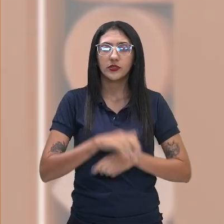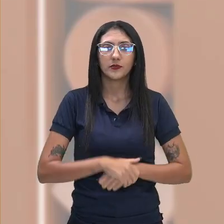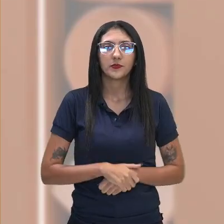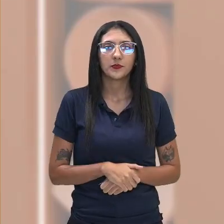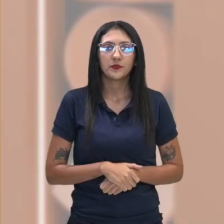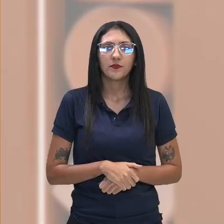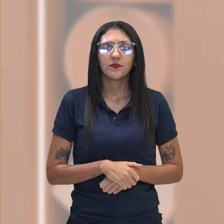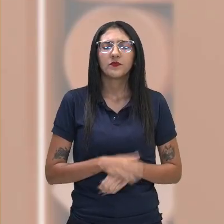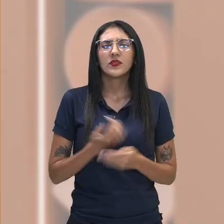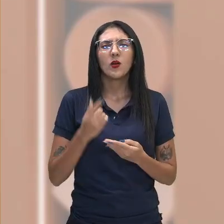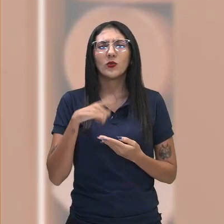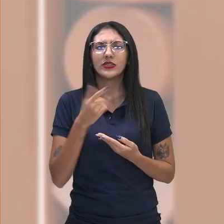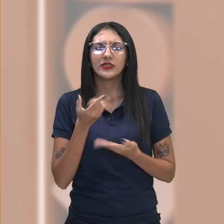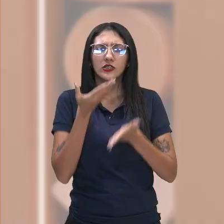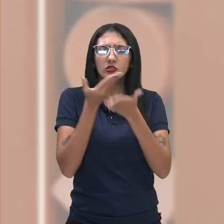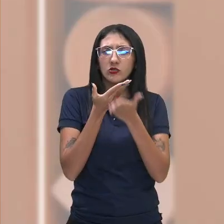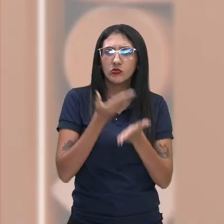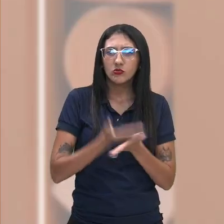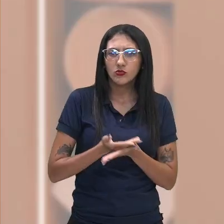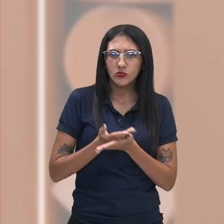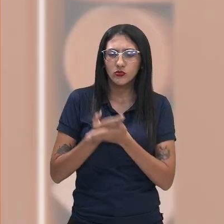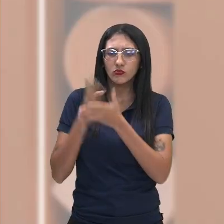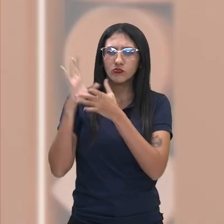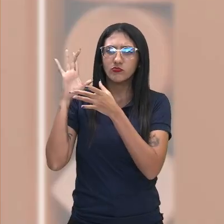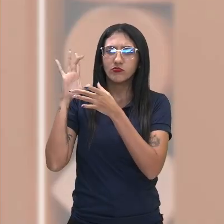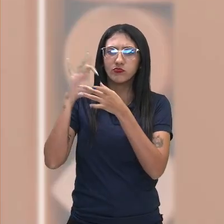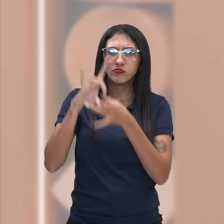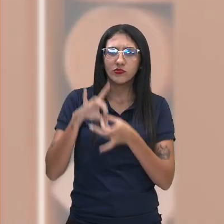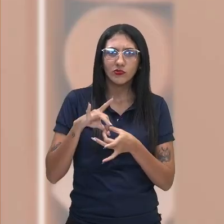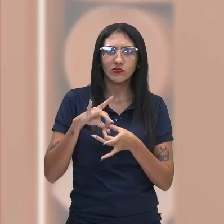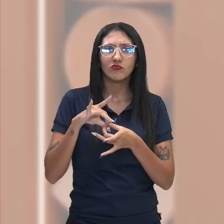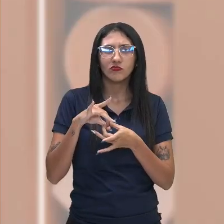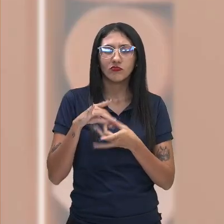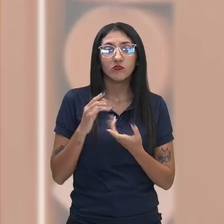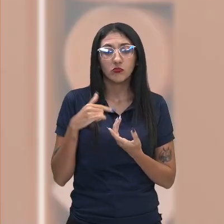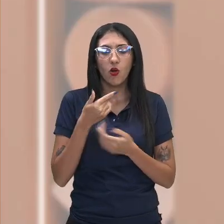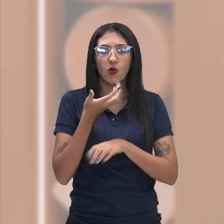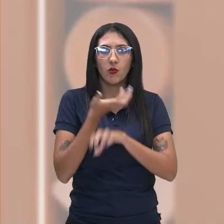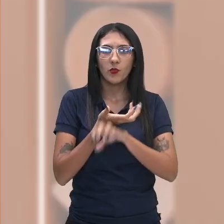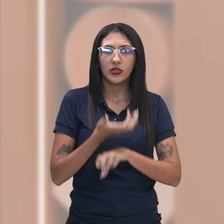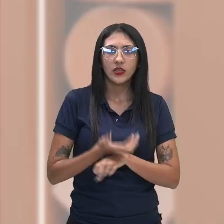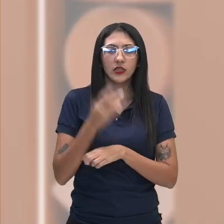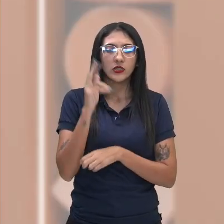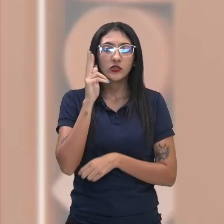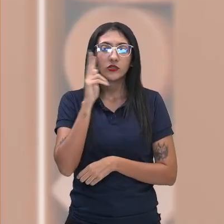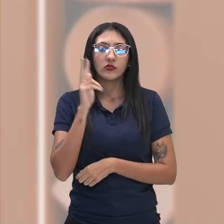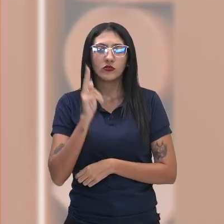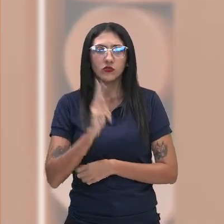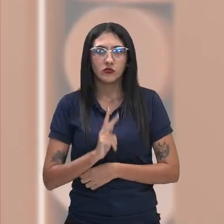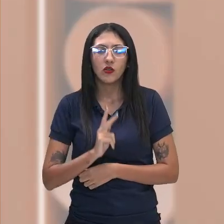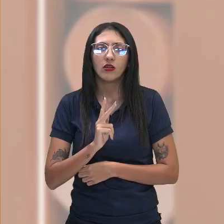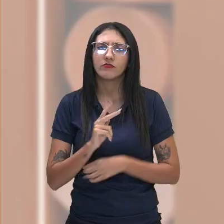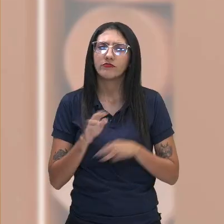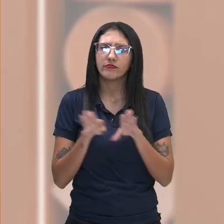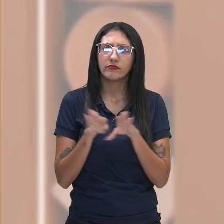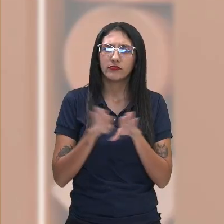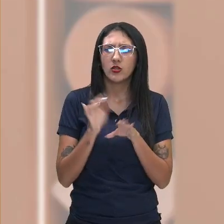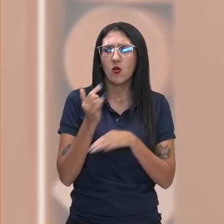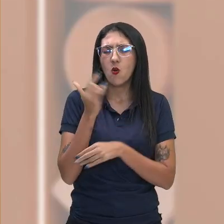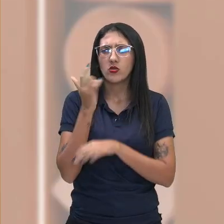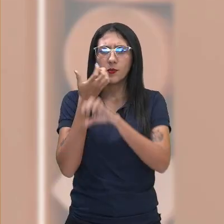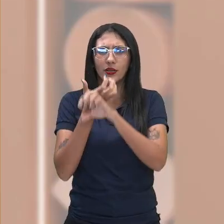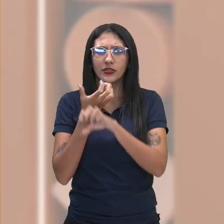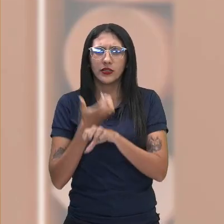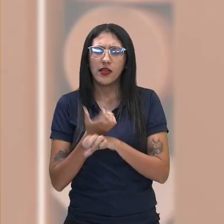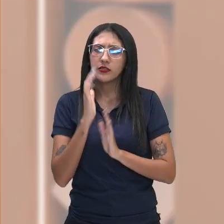de lidar com o tempo, né, o componente de história, os outros componentes, né, diante das